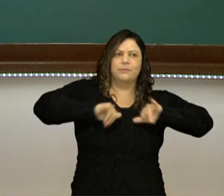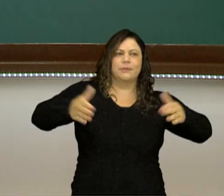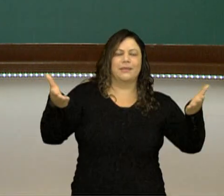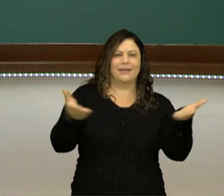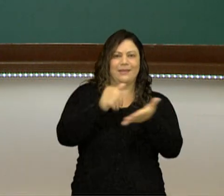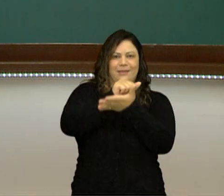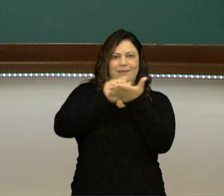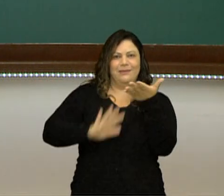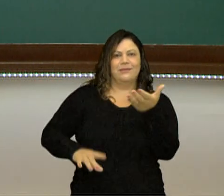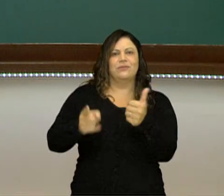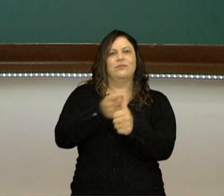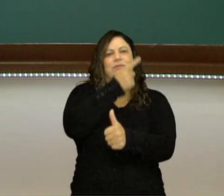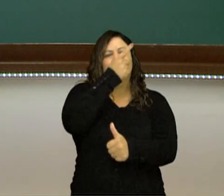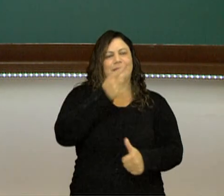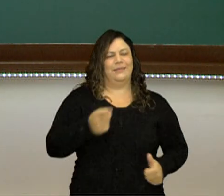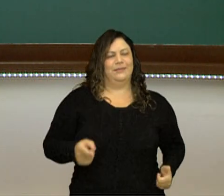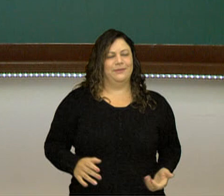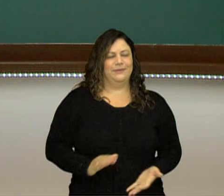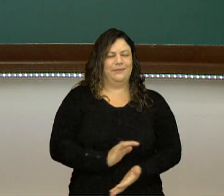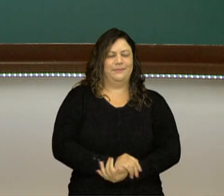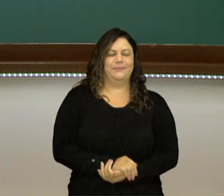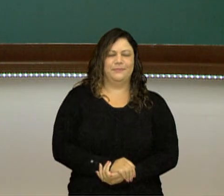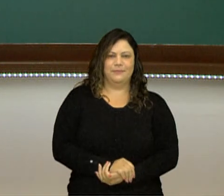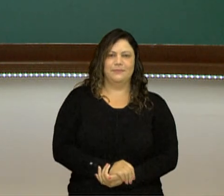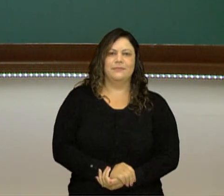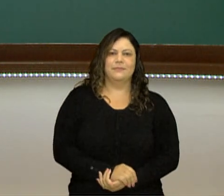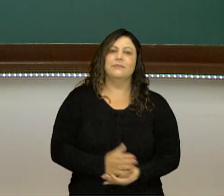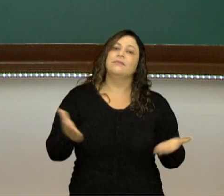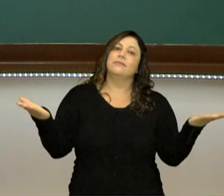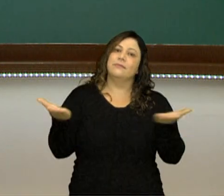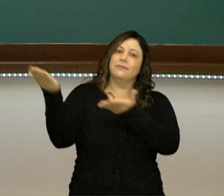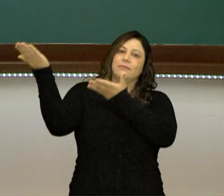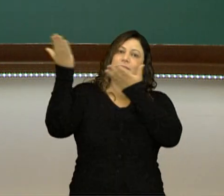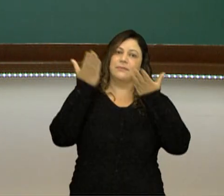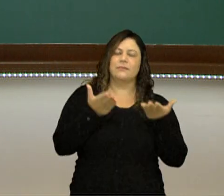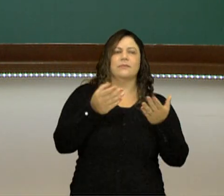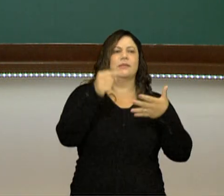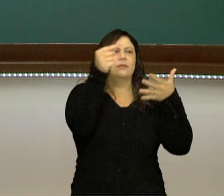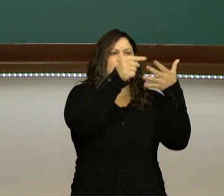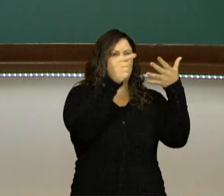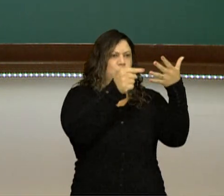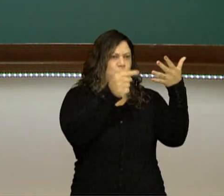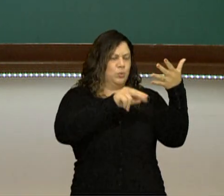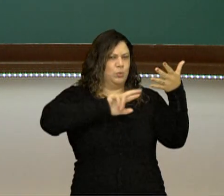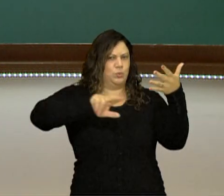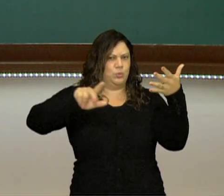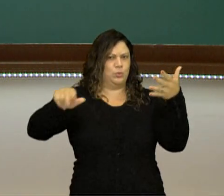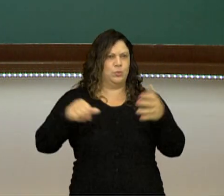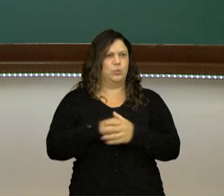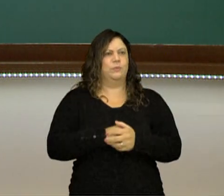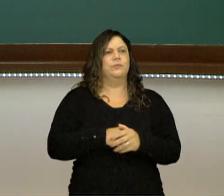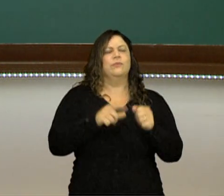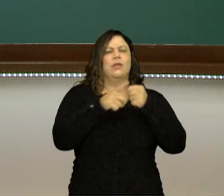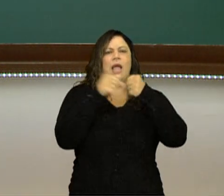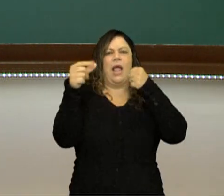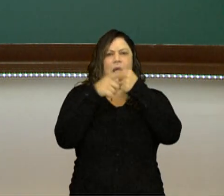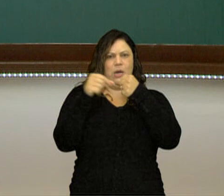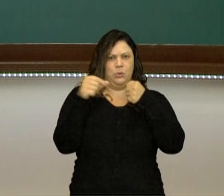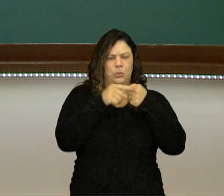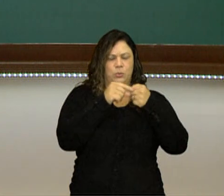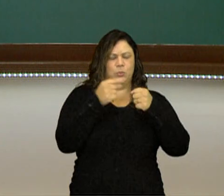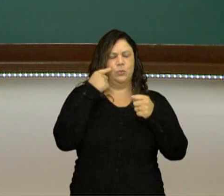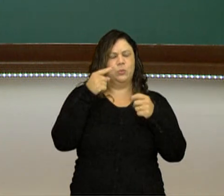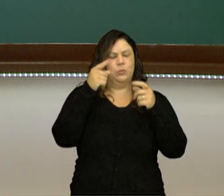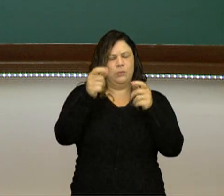para a nossa primeira atividade da aula de hoje. Eu trago aqui para vocês alguns artigos do Tratado de Versalhes, desse tratado que